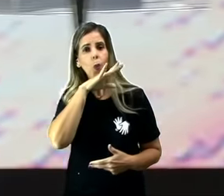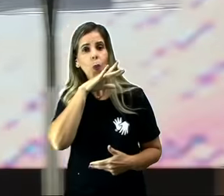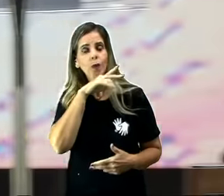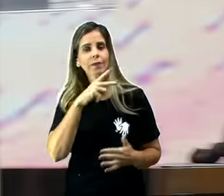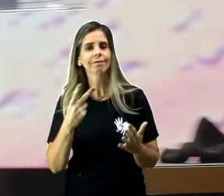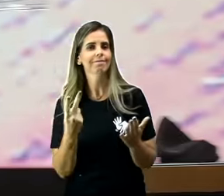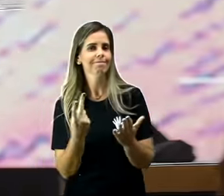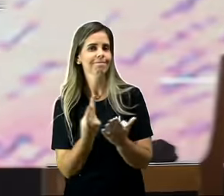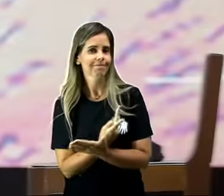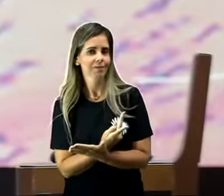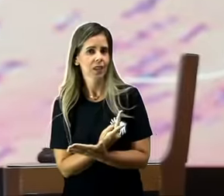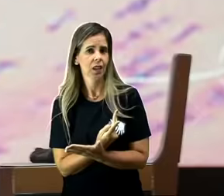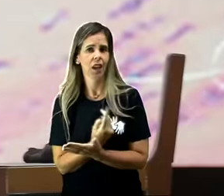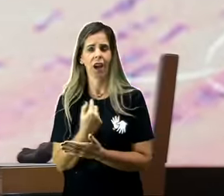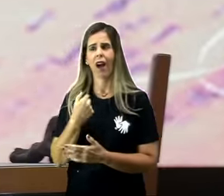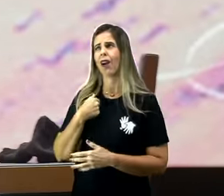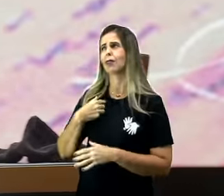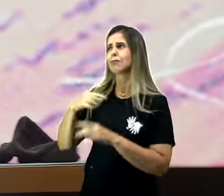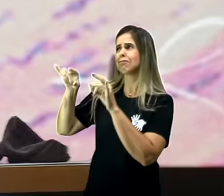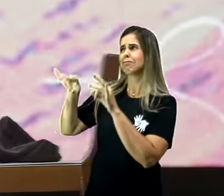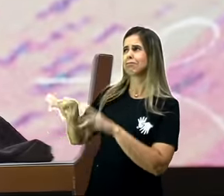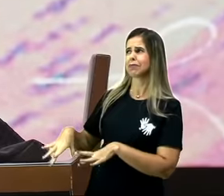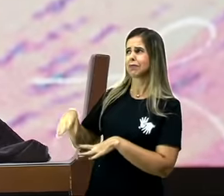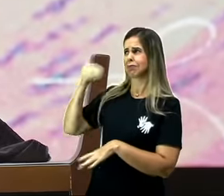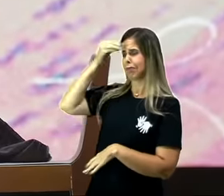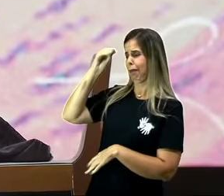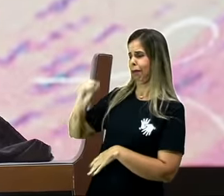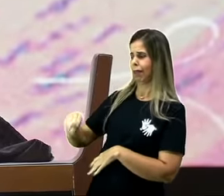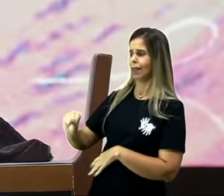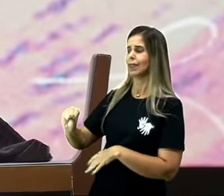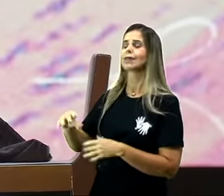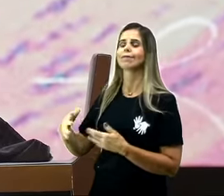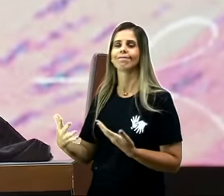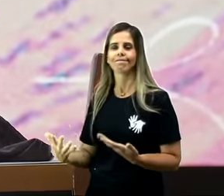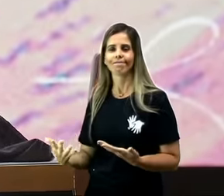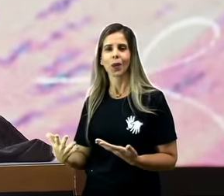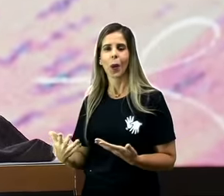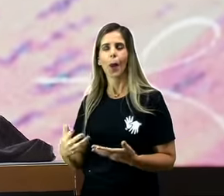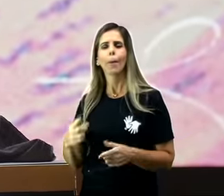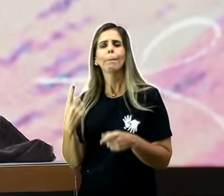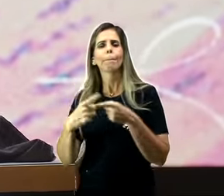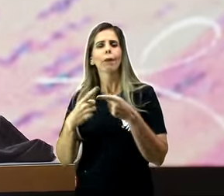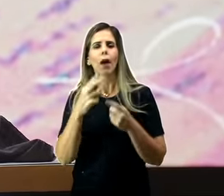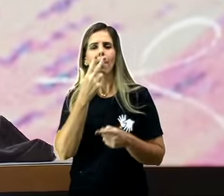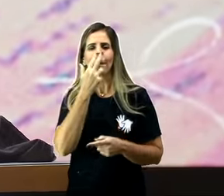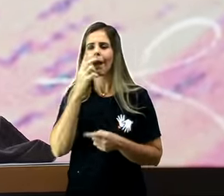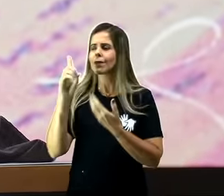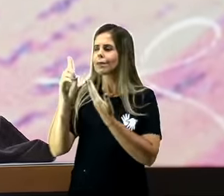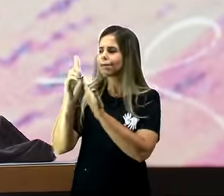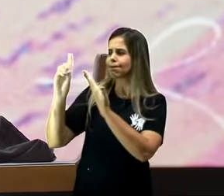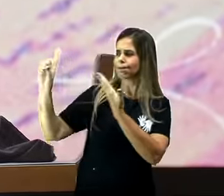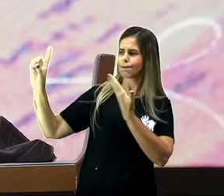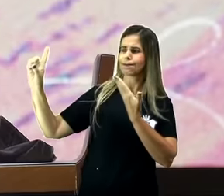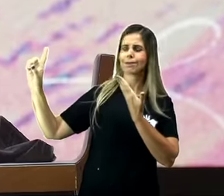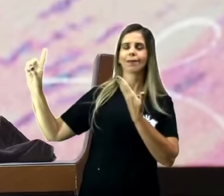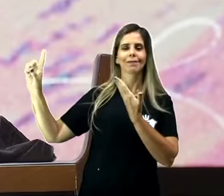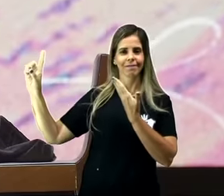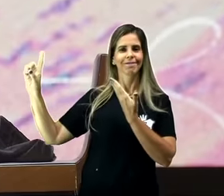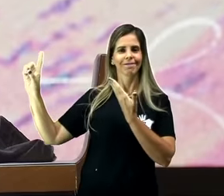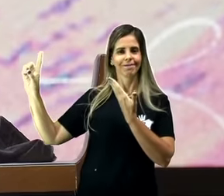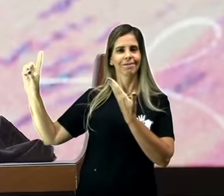Eu acho que vou desistir. Aí quando uma pessoa comenta isso comigo, sempre me vem uma pergunta na mente. A minha pergunta é